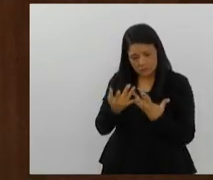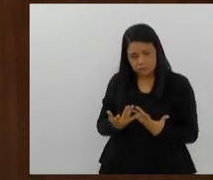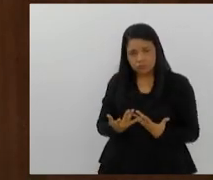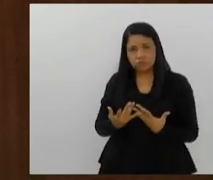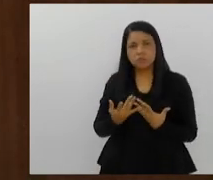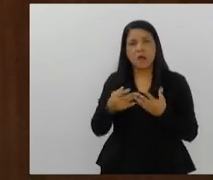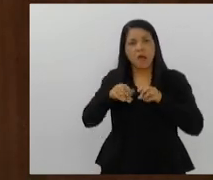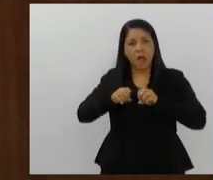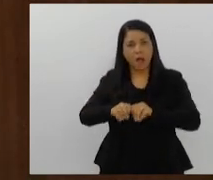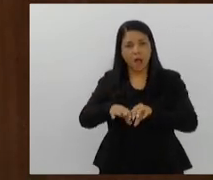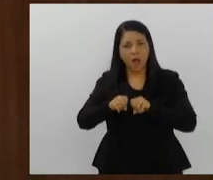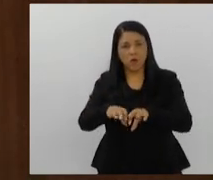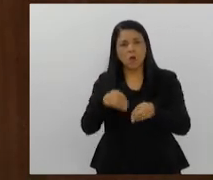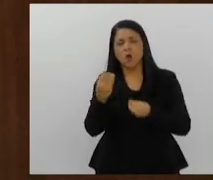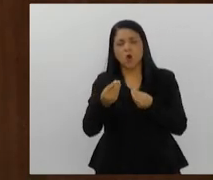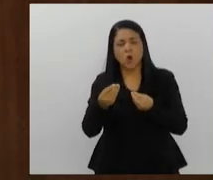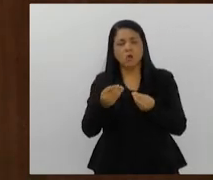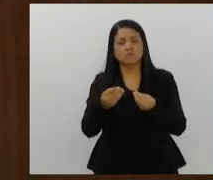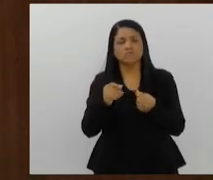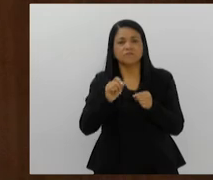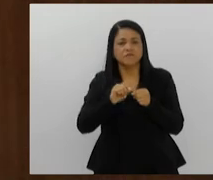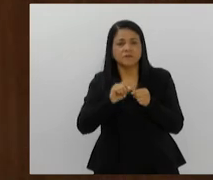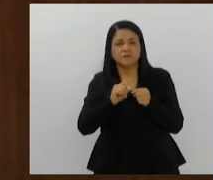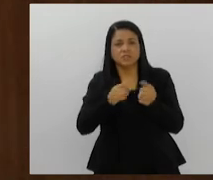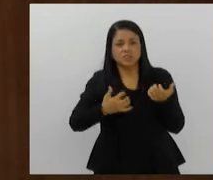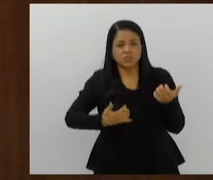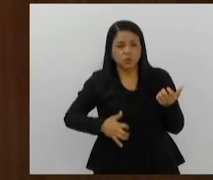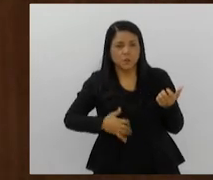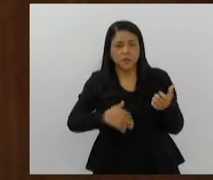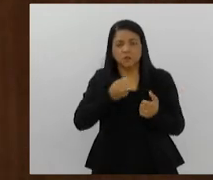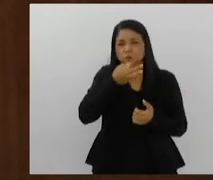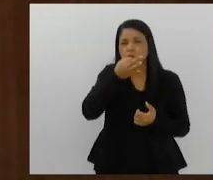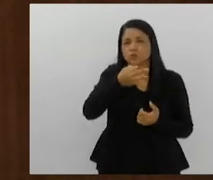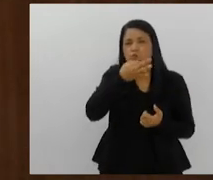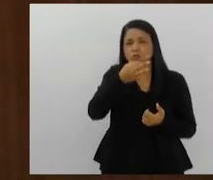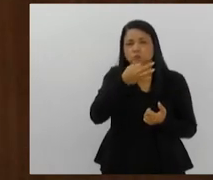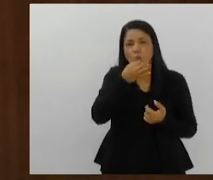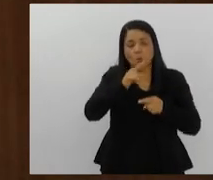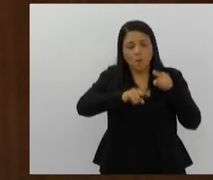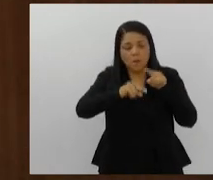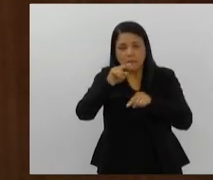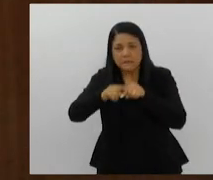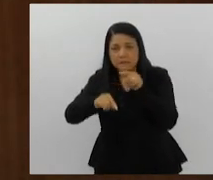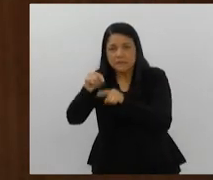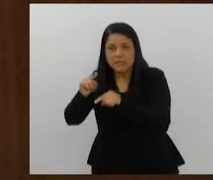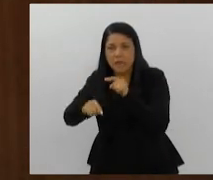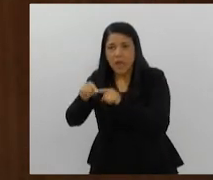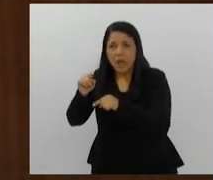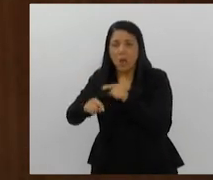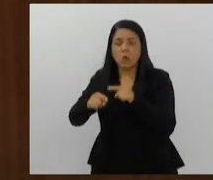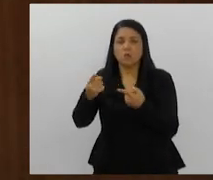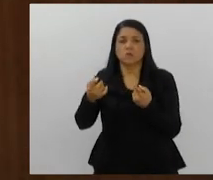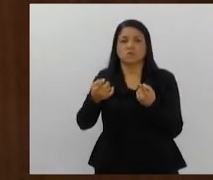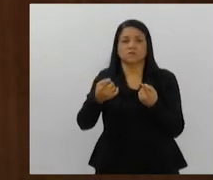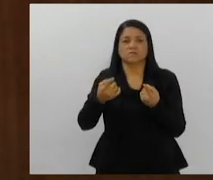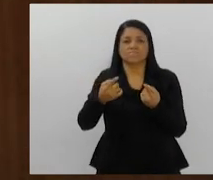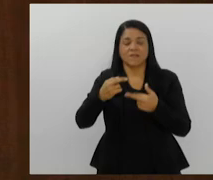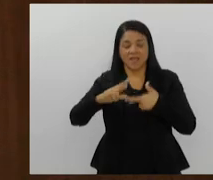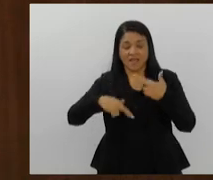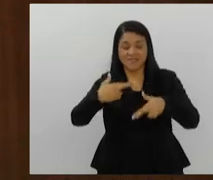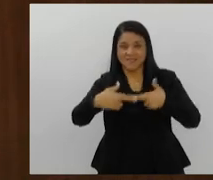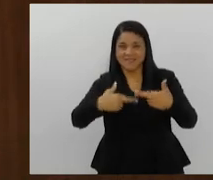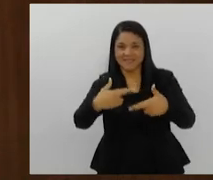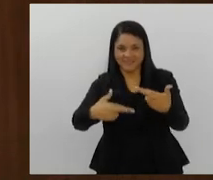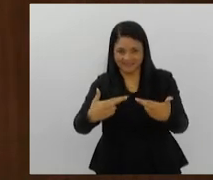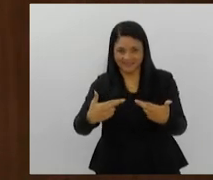de como produzir instrumentos e sons a partir de materiais que, por vezes, a gente considera descartáveis,